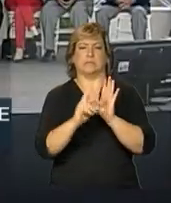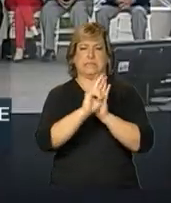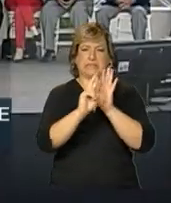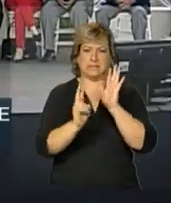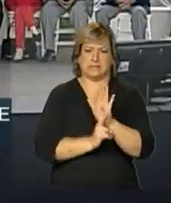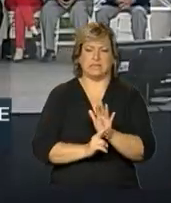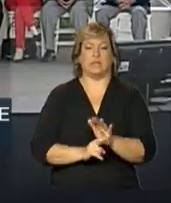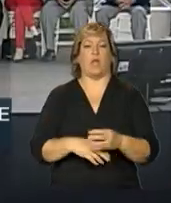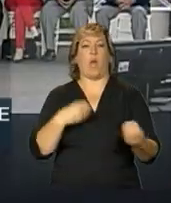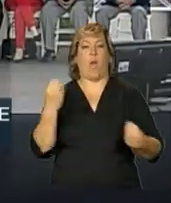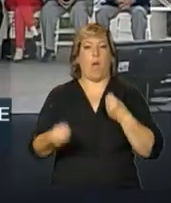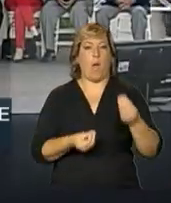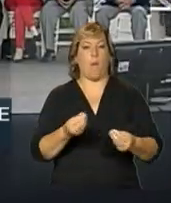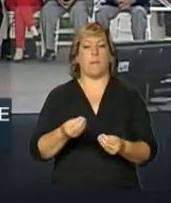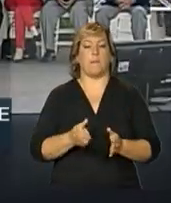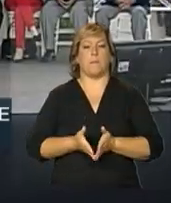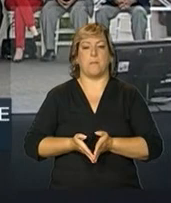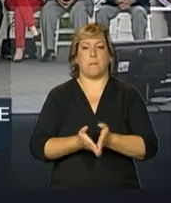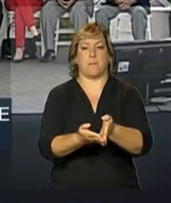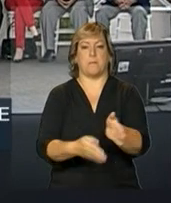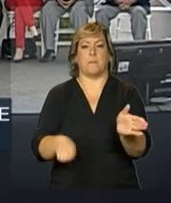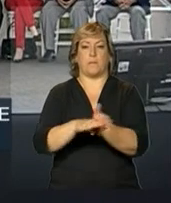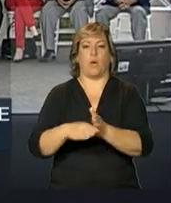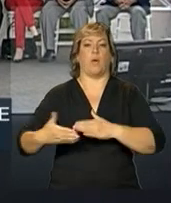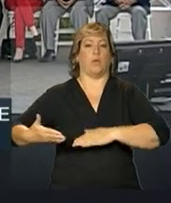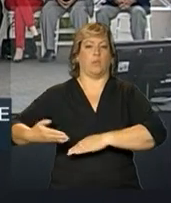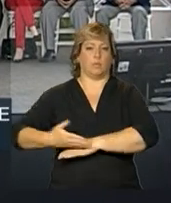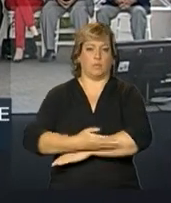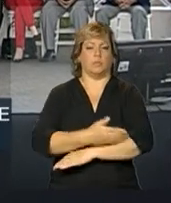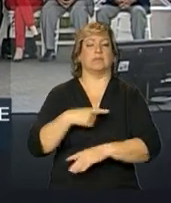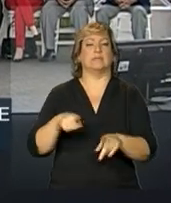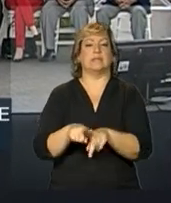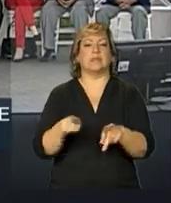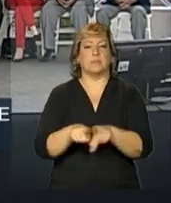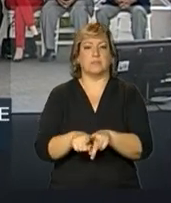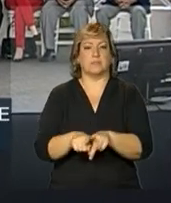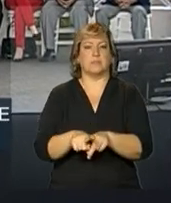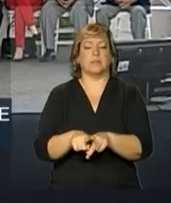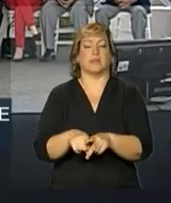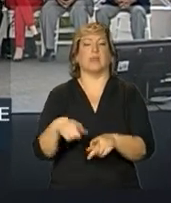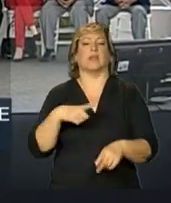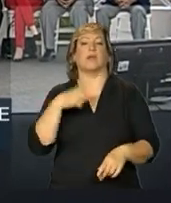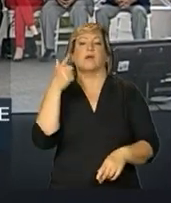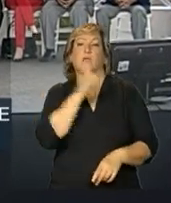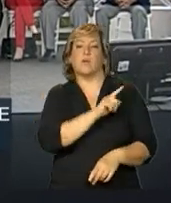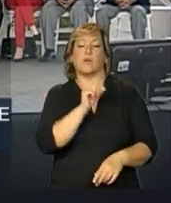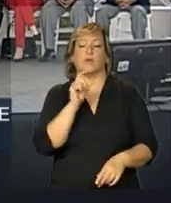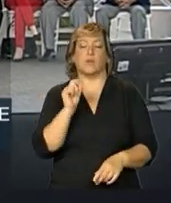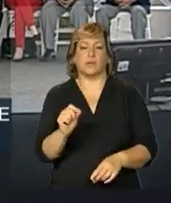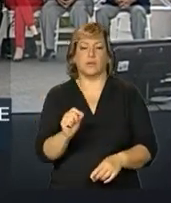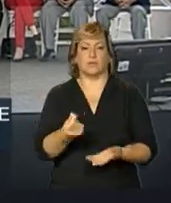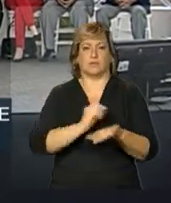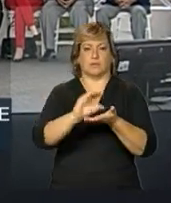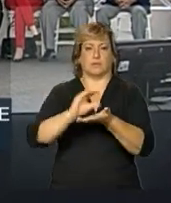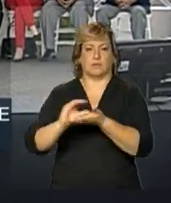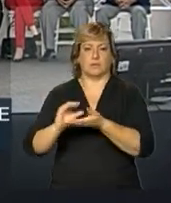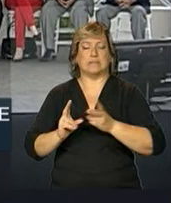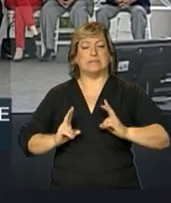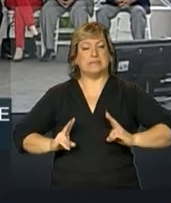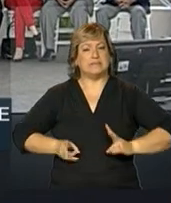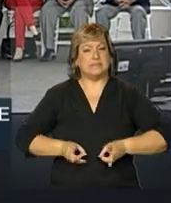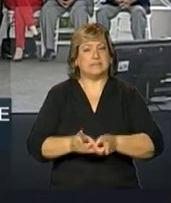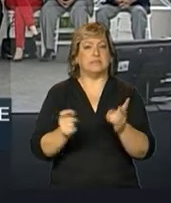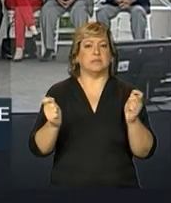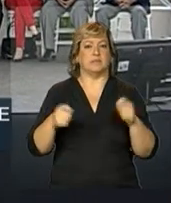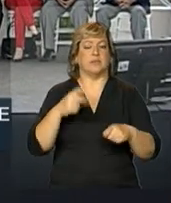porcos e também Vamos definir um conjunto de investimentos que serão tornadas possíveis sempre